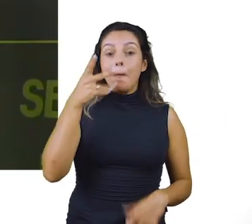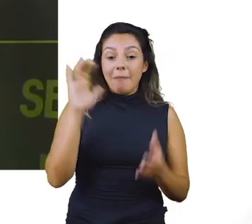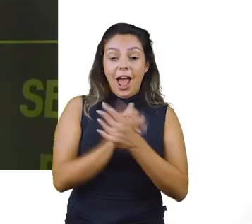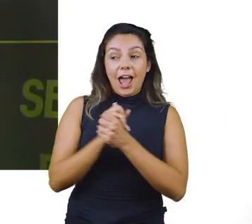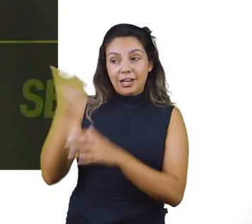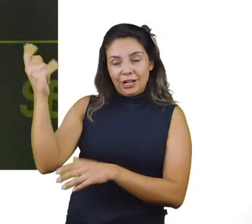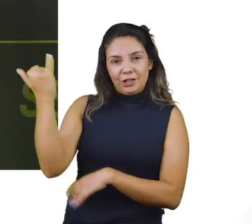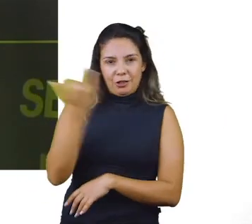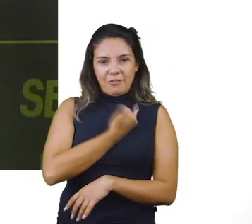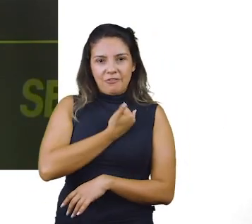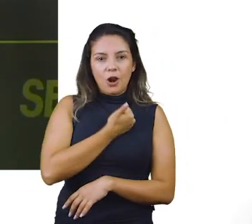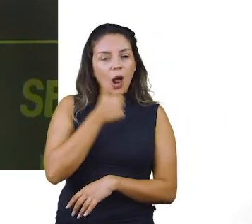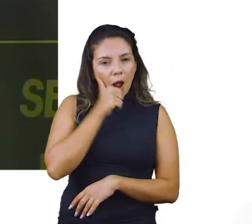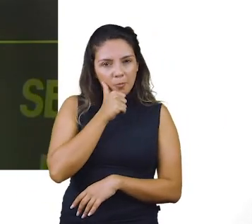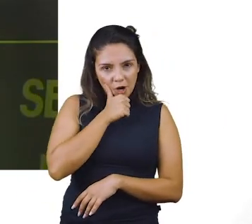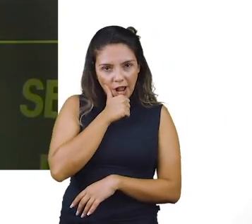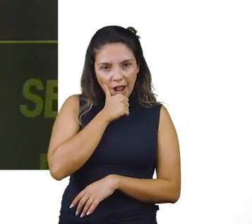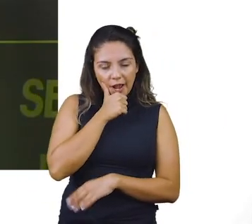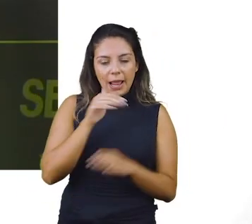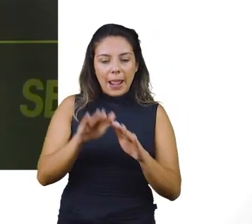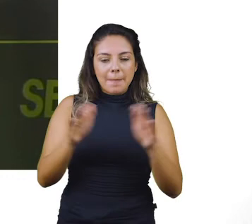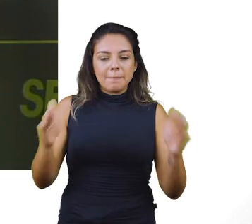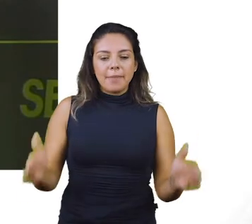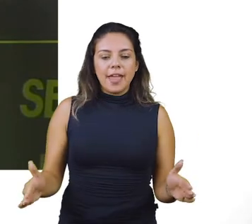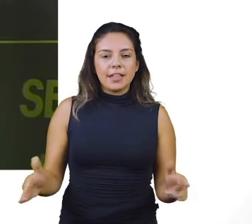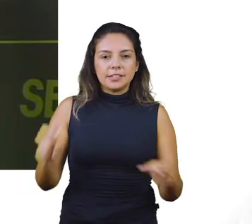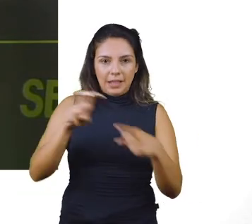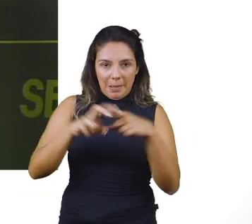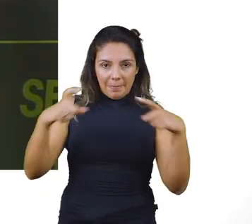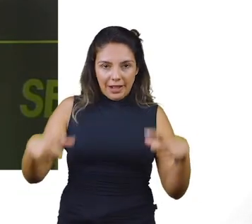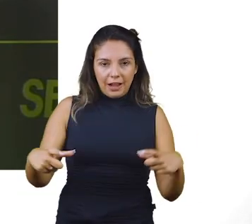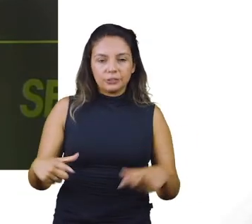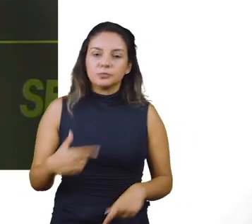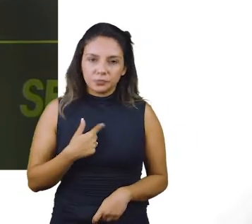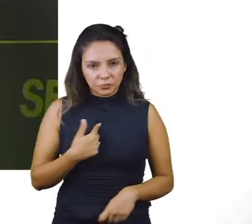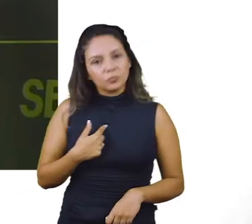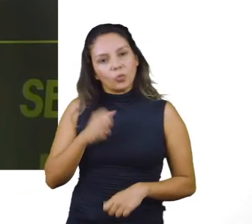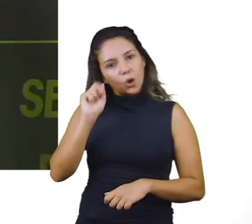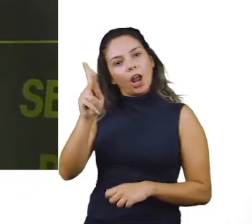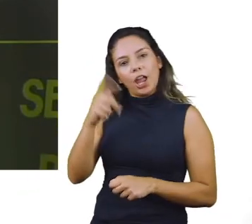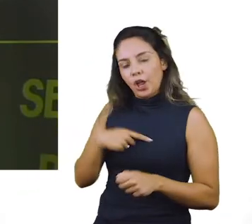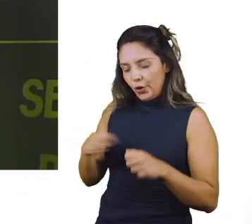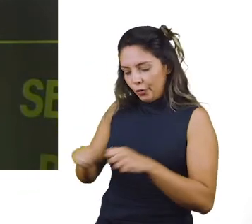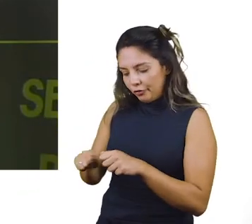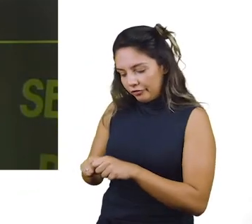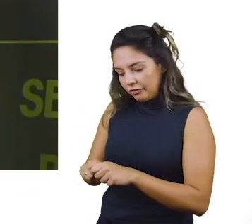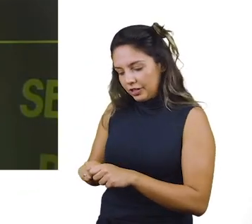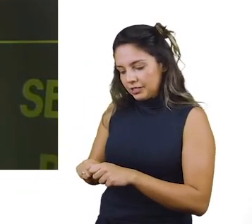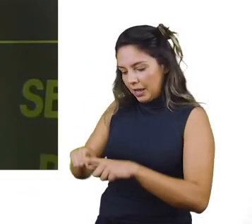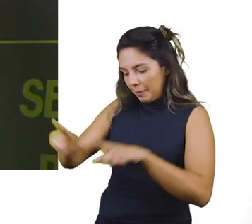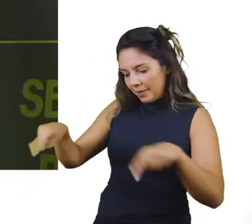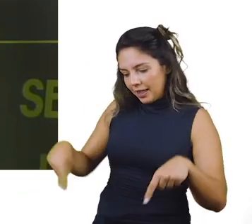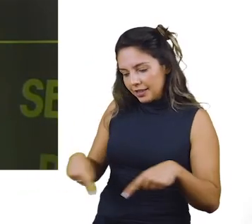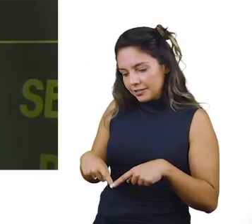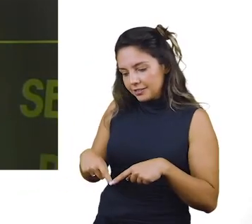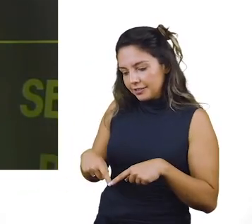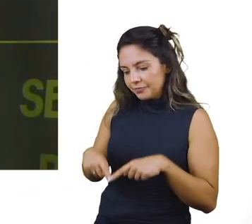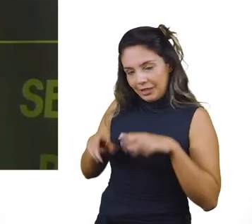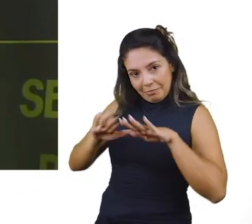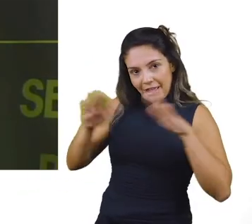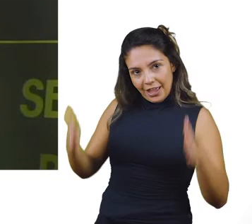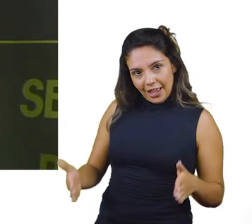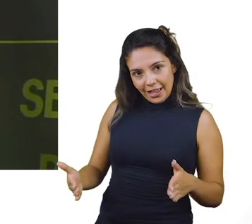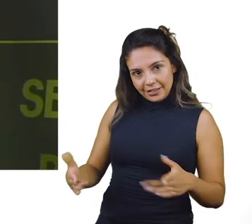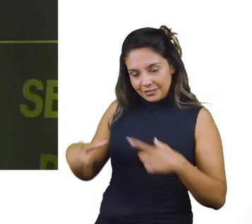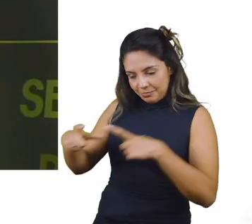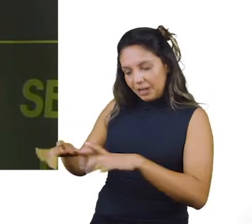um prato na mesa. Eu fiz, ele se assentou, comeu, limpou o suor, era sempre o mesmo homem, comia